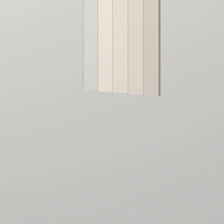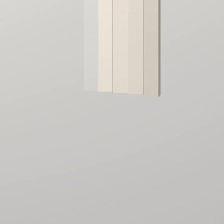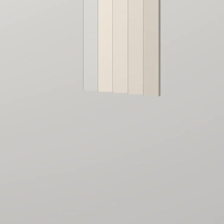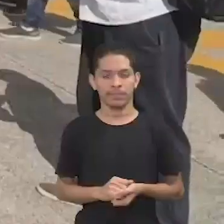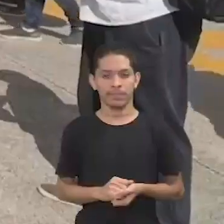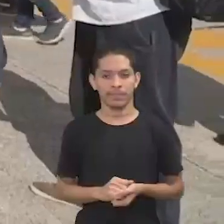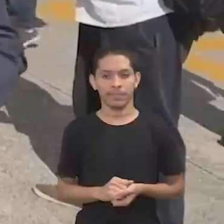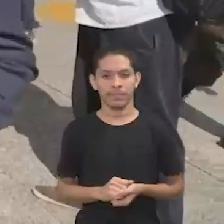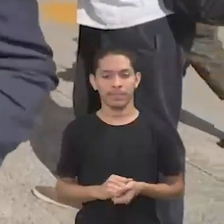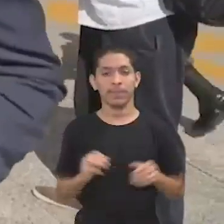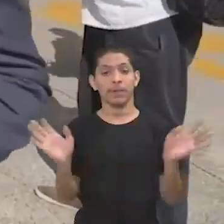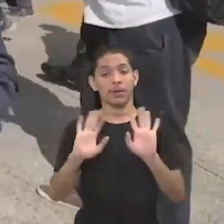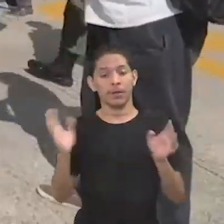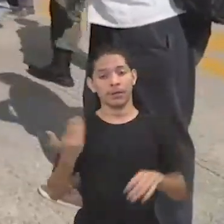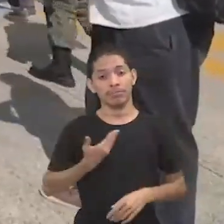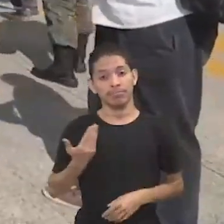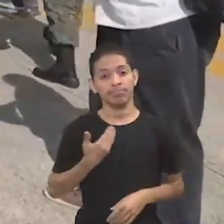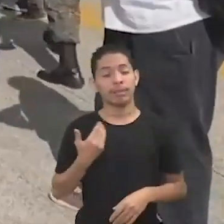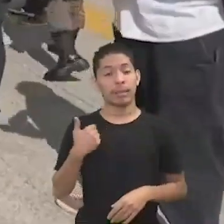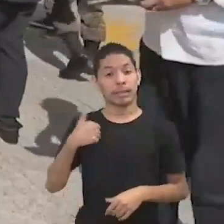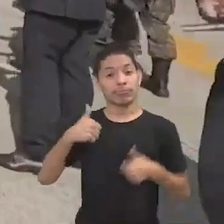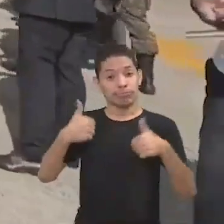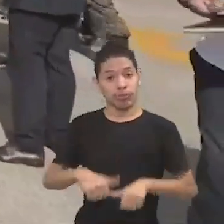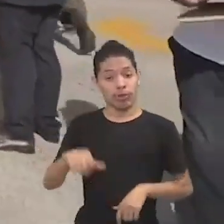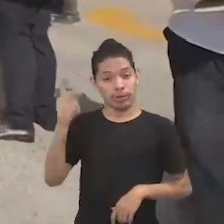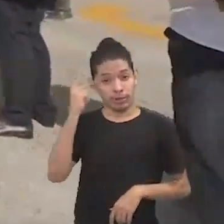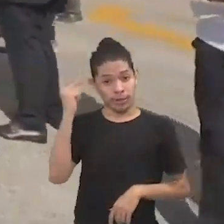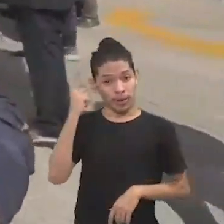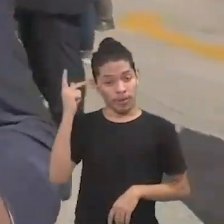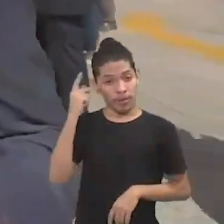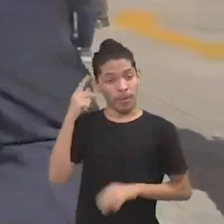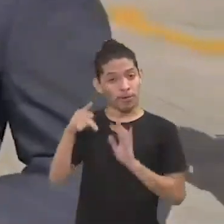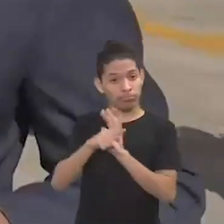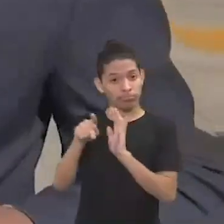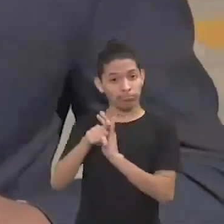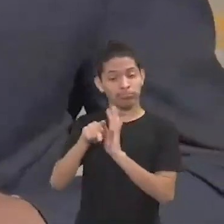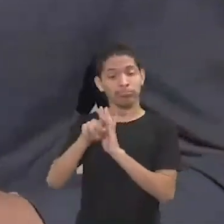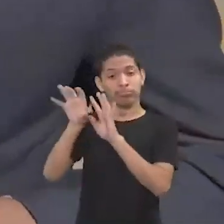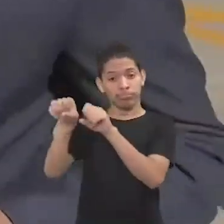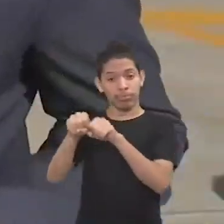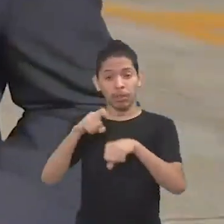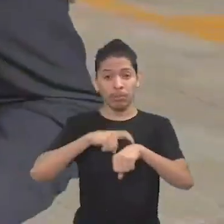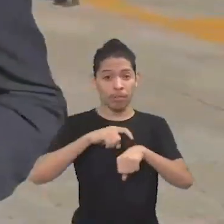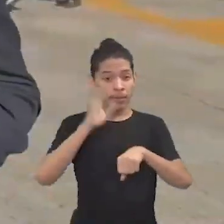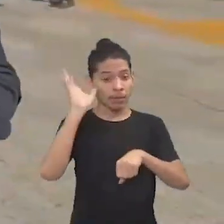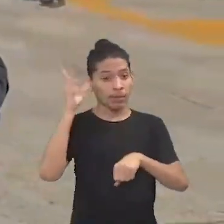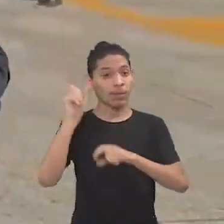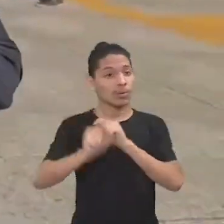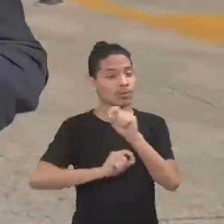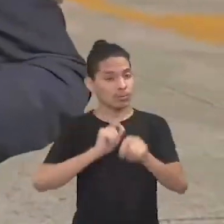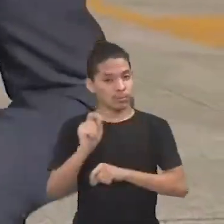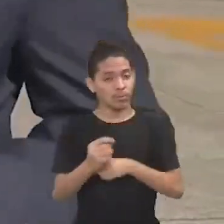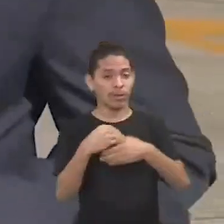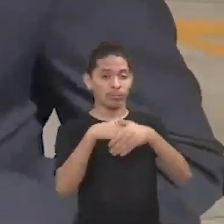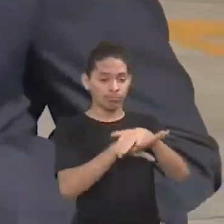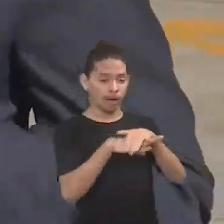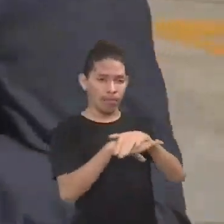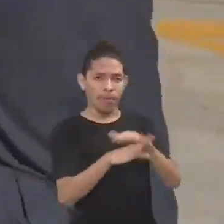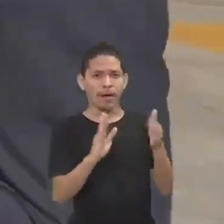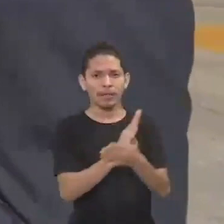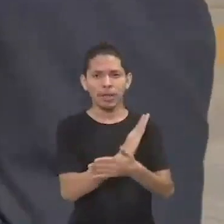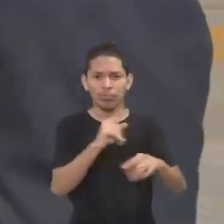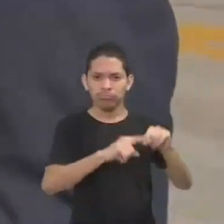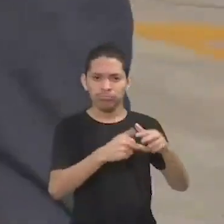Amazonas. Olá, meus amigos, eu estou aqui na base aérea de Guarulhos e nesse momento está acontecendo o